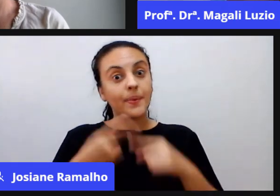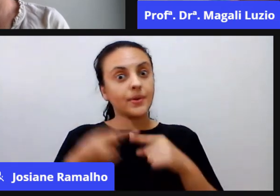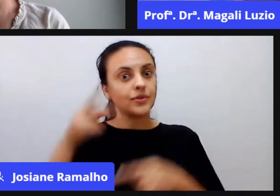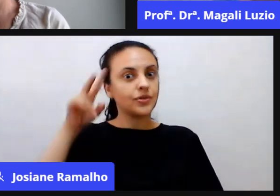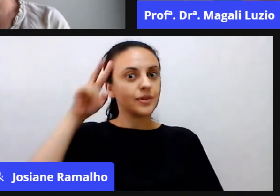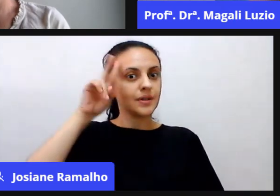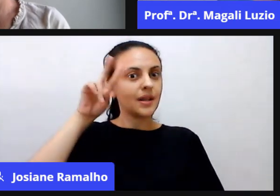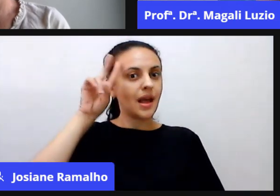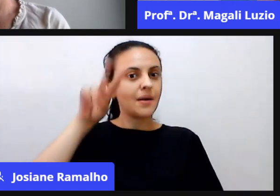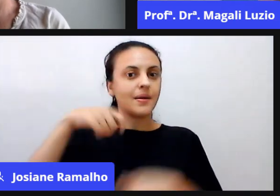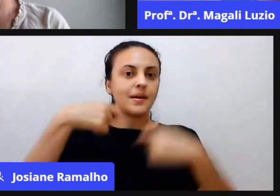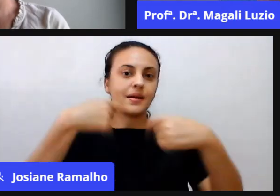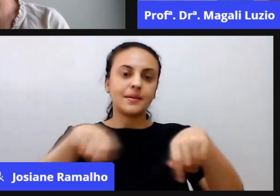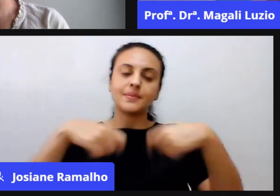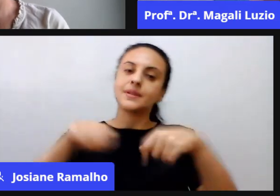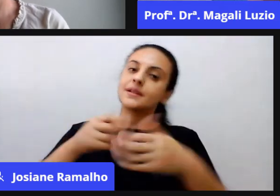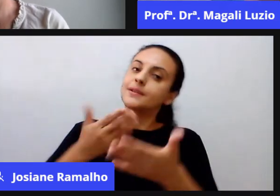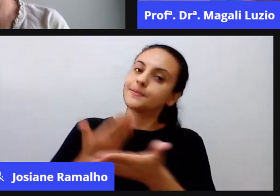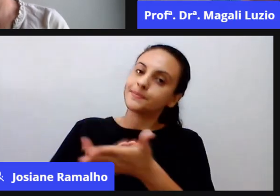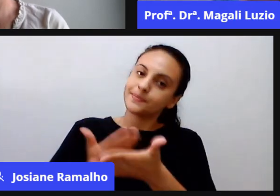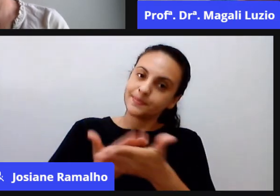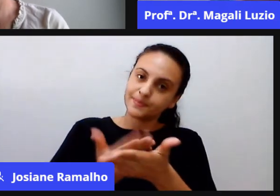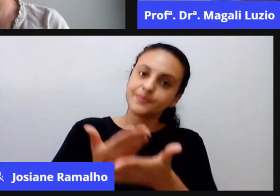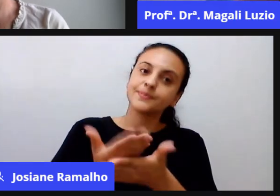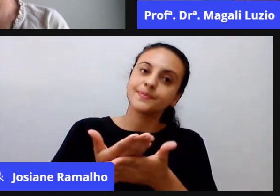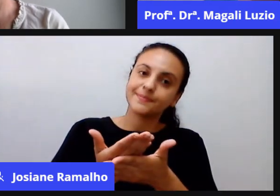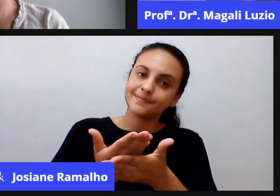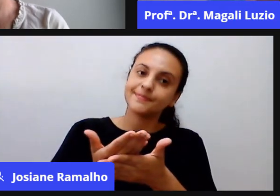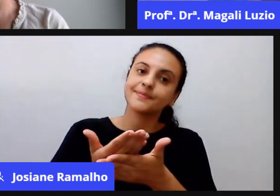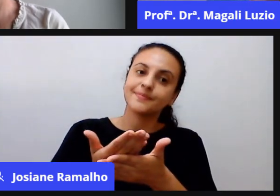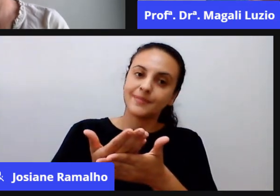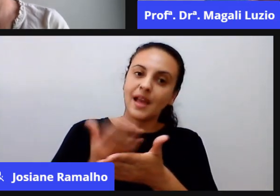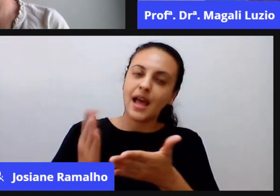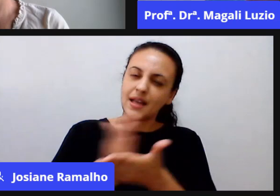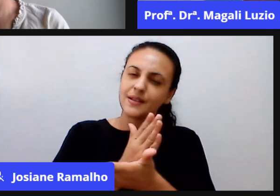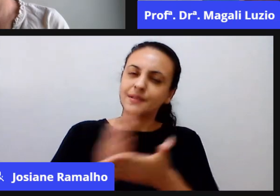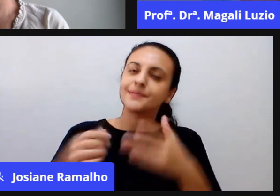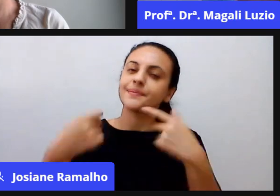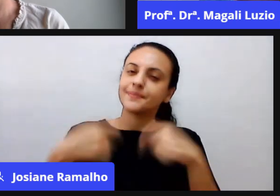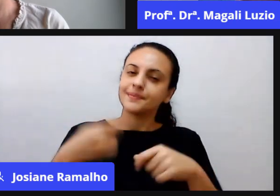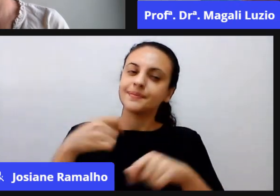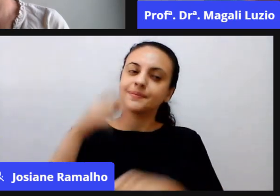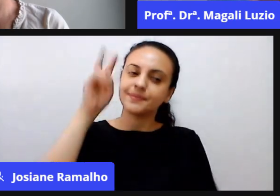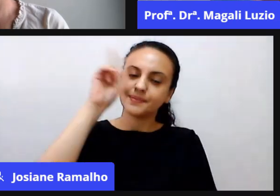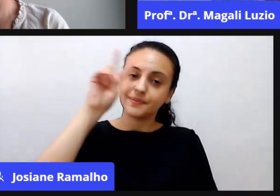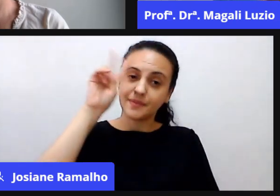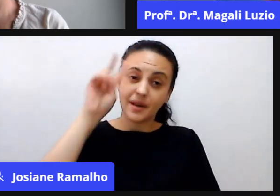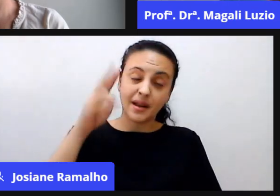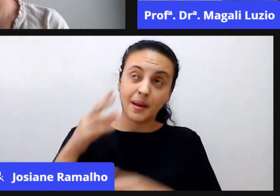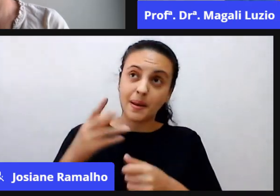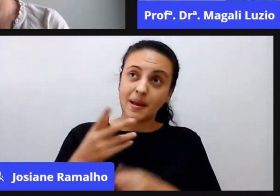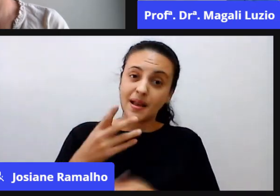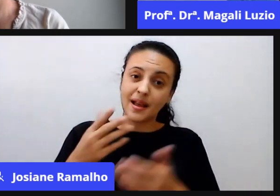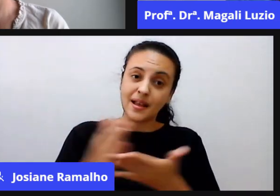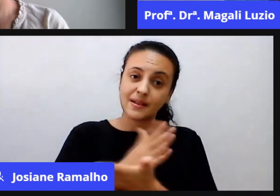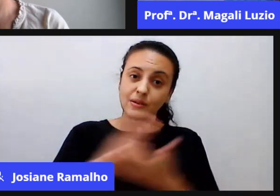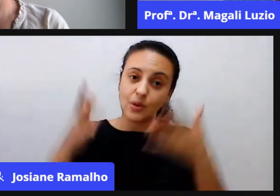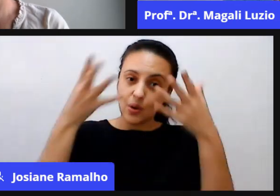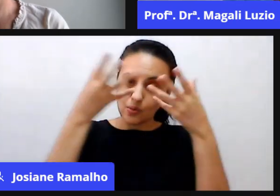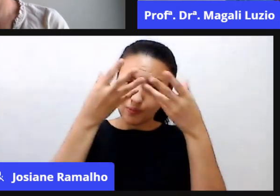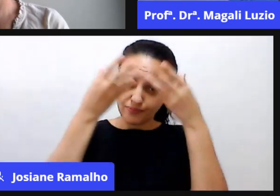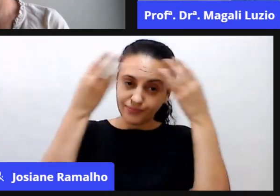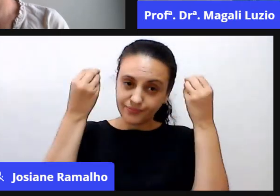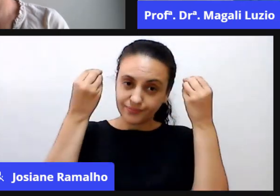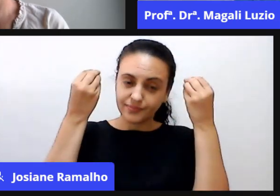tem que estudar, sabe? A gente tem que lembrar, às vezes, disso, porque às vezes passa batido, a gente esquece. Então, puxa, mais uma vez eu vou ouvir sobre a Lei